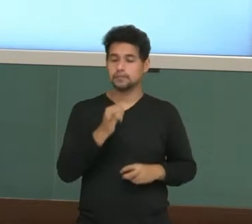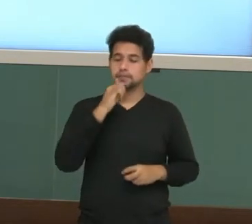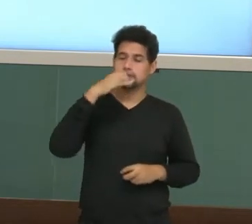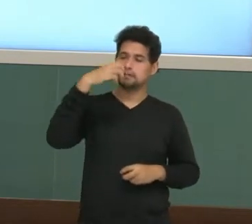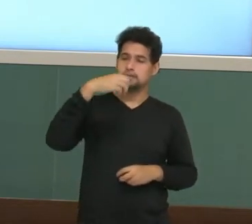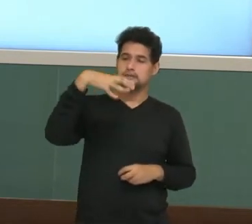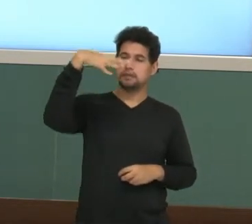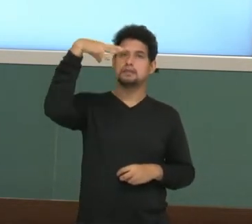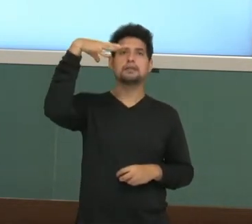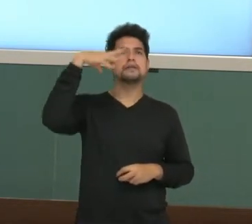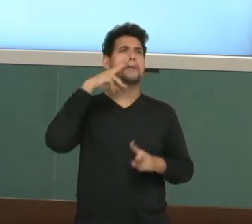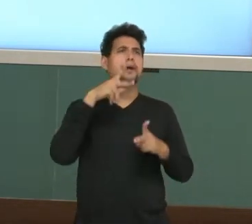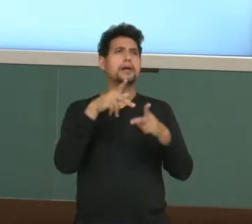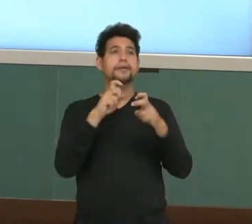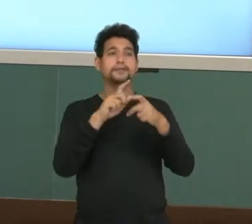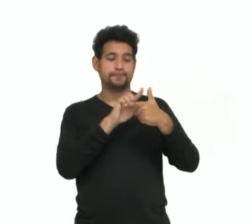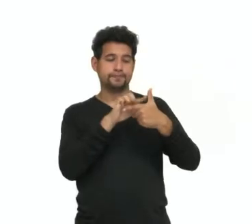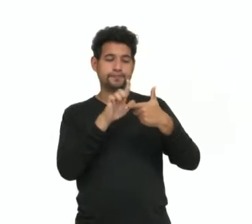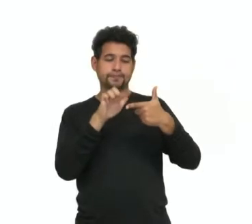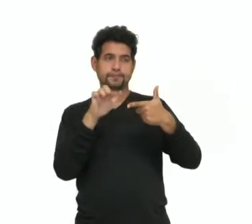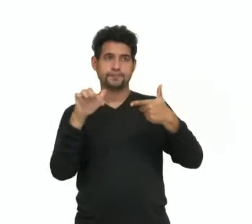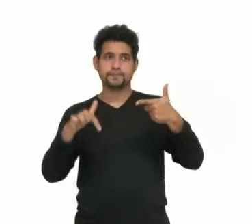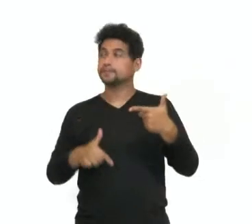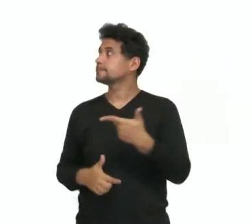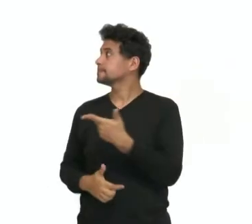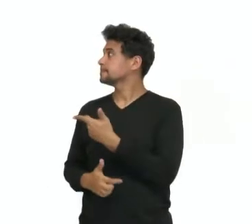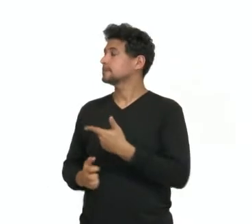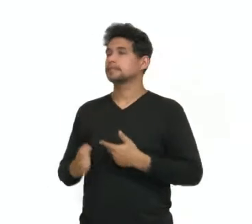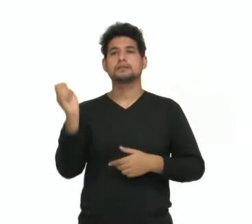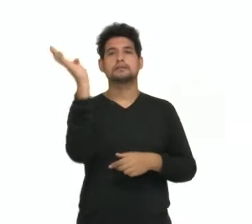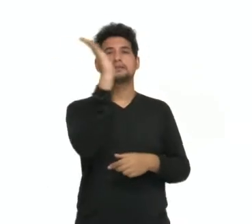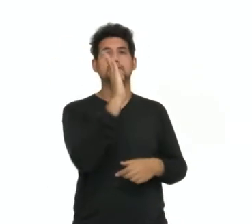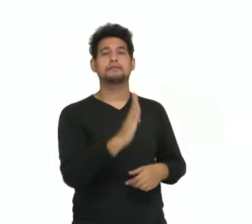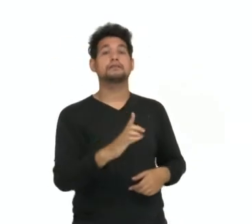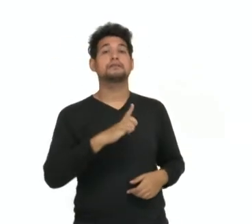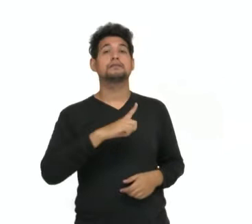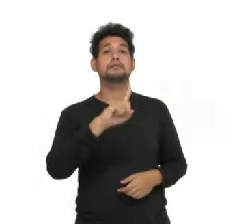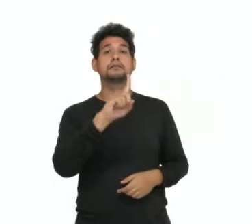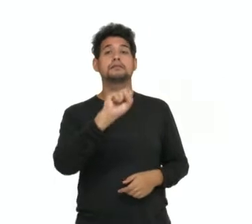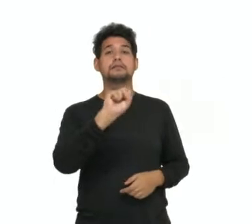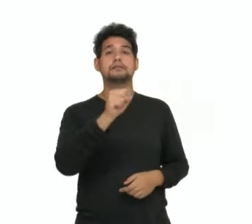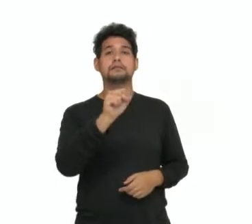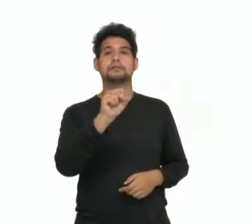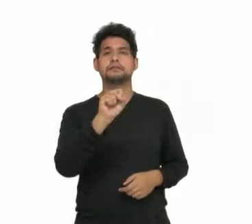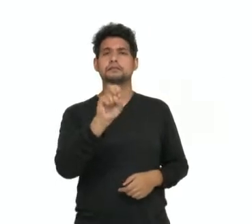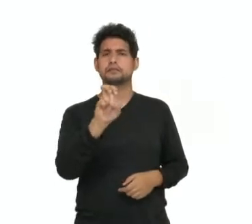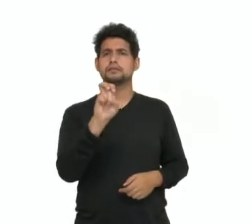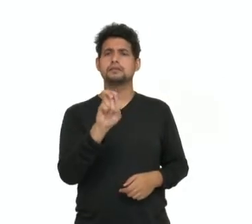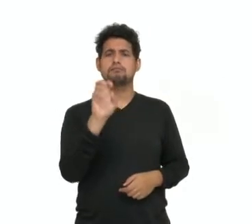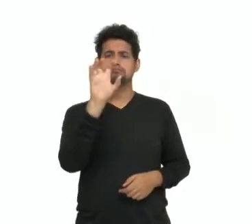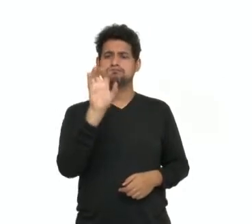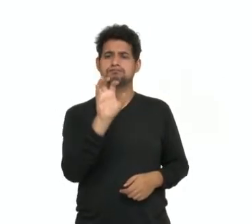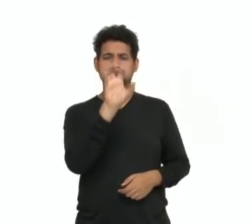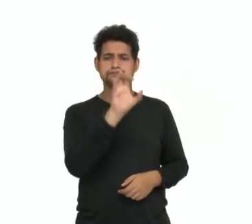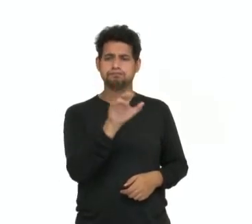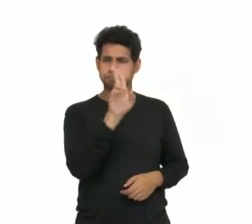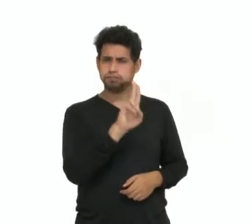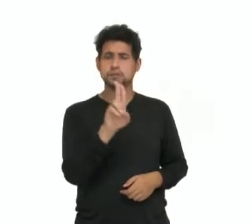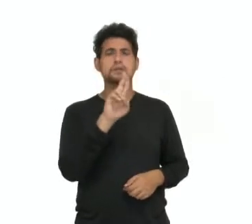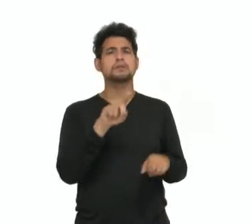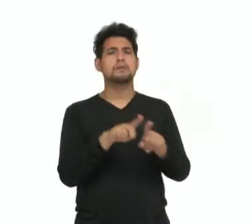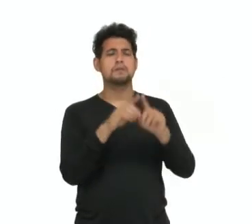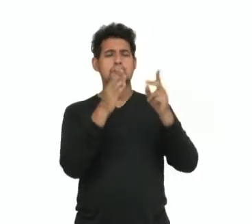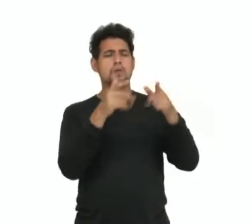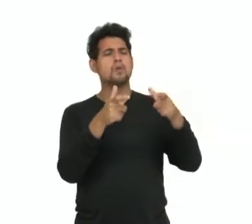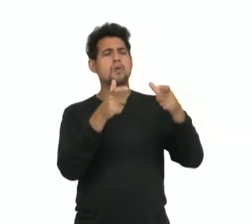elétrica, observe o gráfico ao lado que o Brasil possui 185 usinas hidrelétricas em funcionamento. Verifique